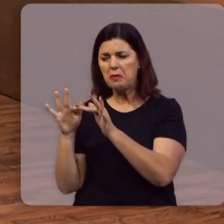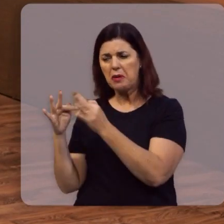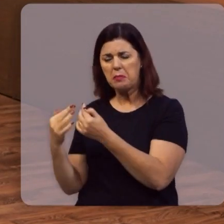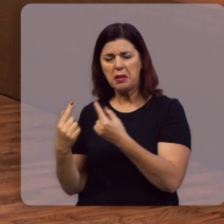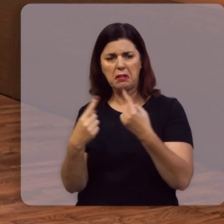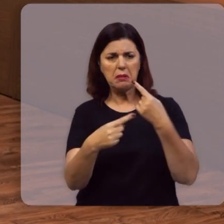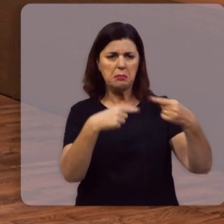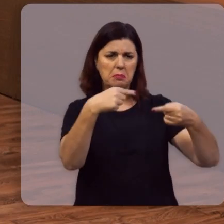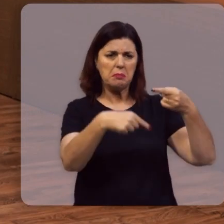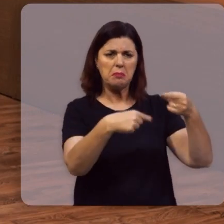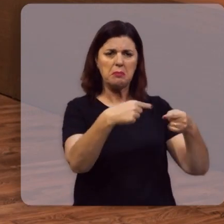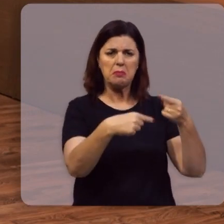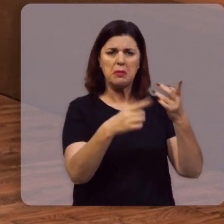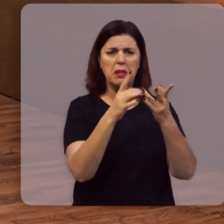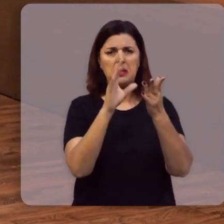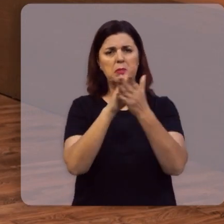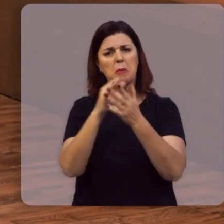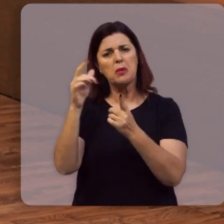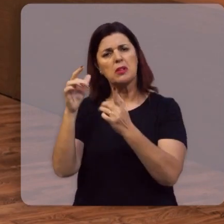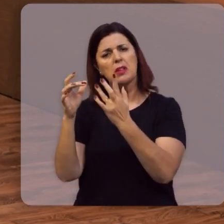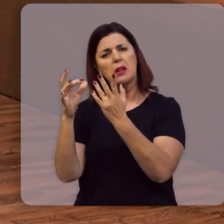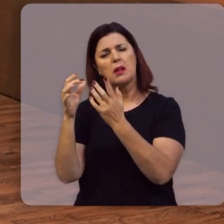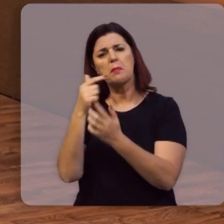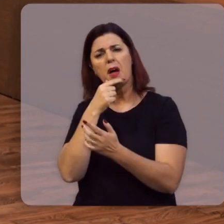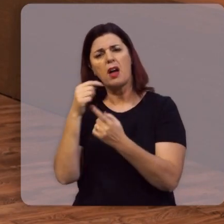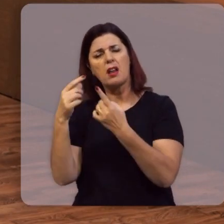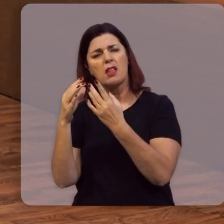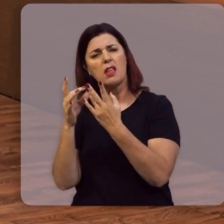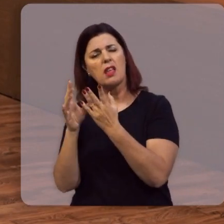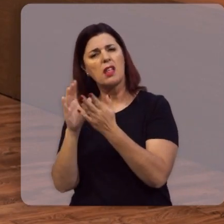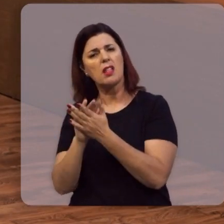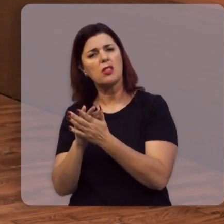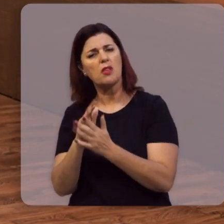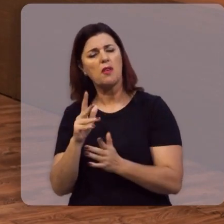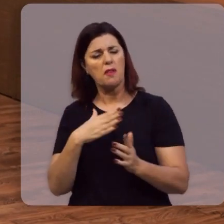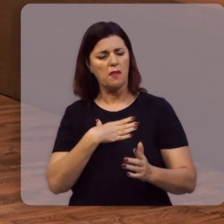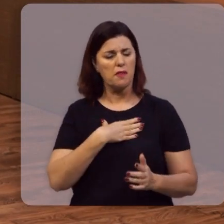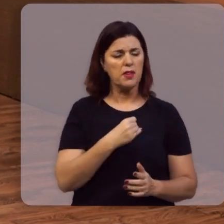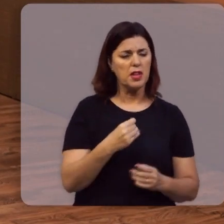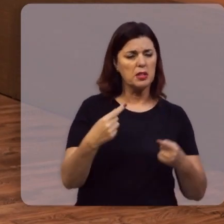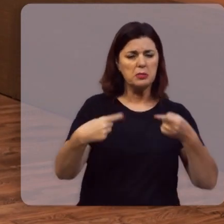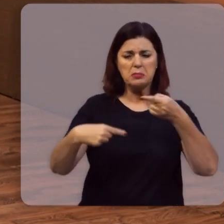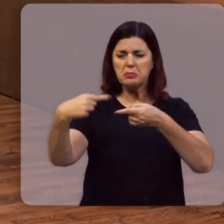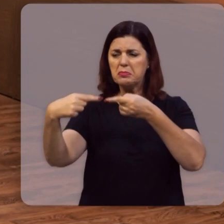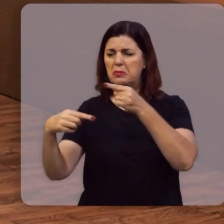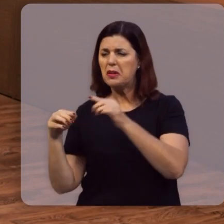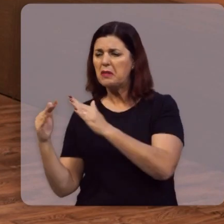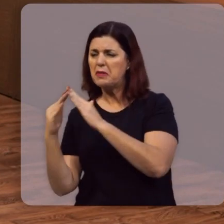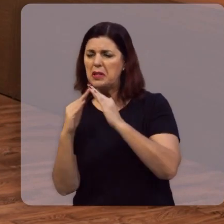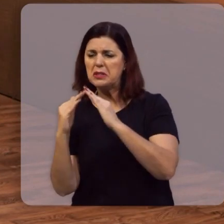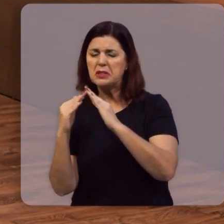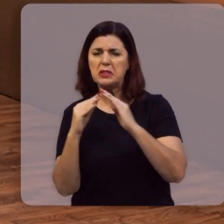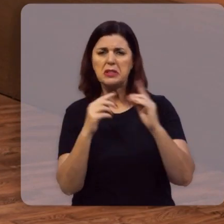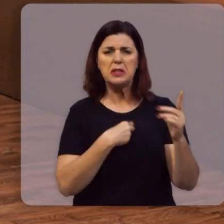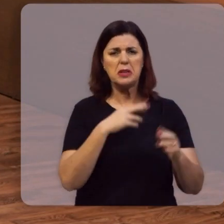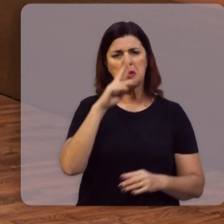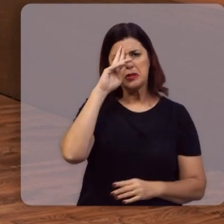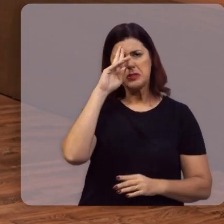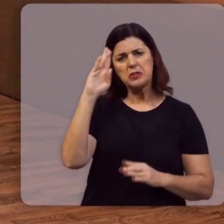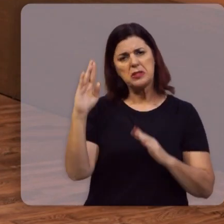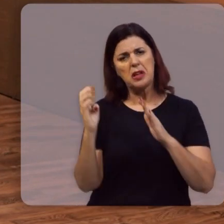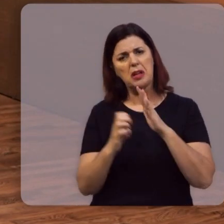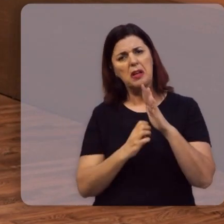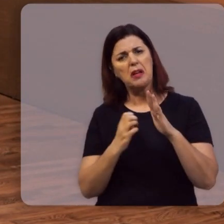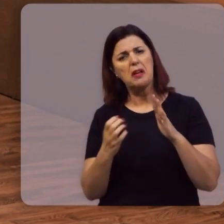famílias contra famílias, marido contra esposa, esposa contra o marido, pais contra filhos, filhos contra os pais, vizinho contra vizinho, patrão contra